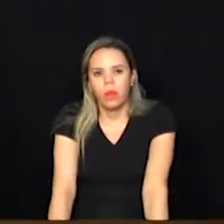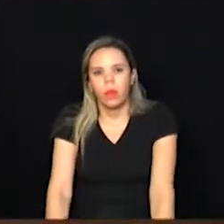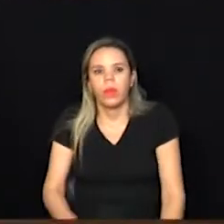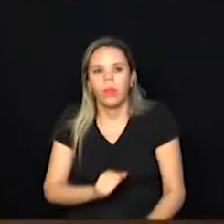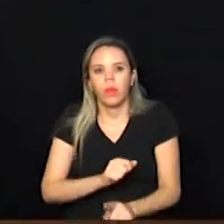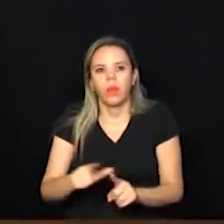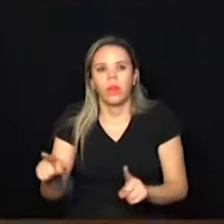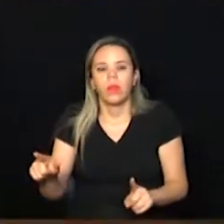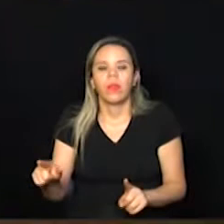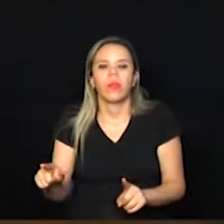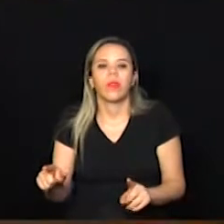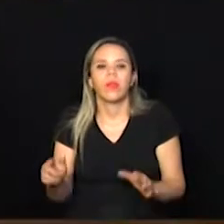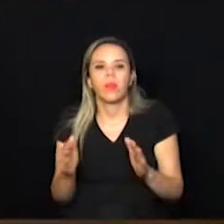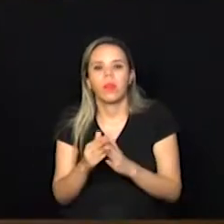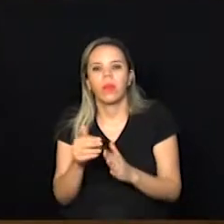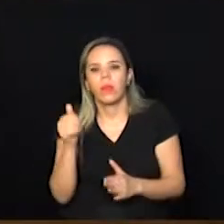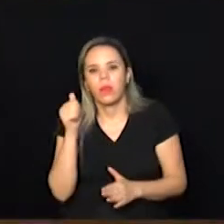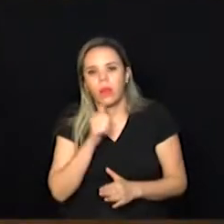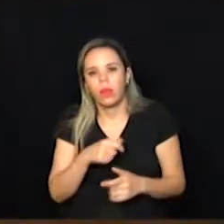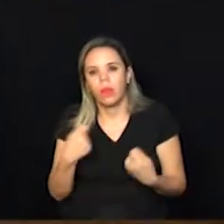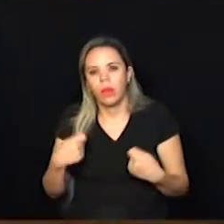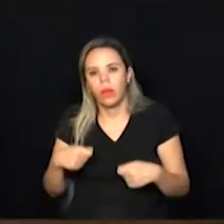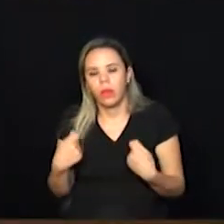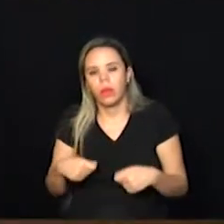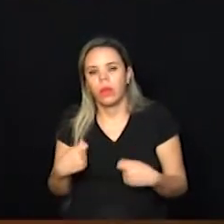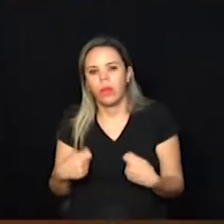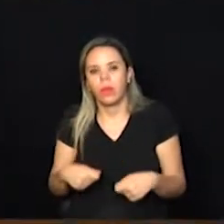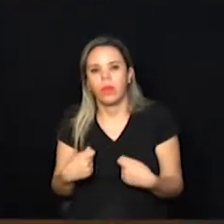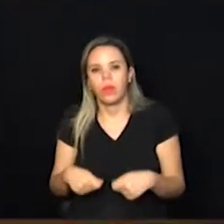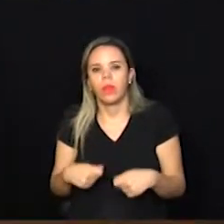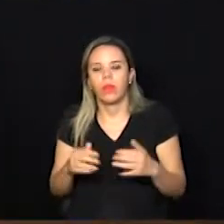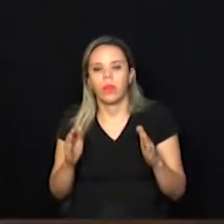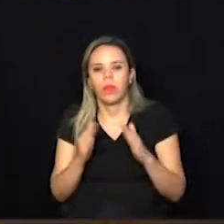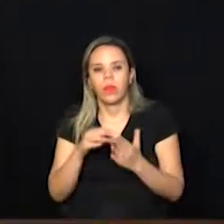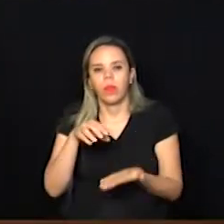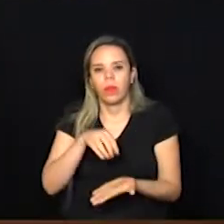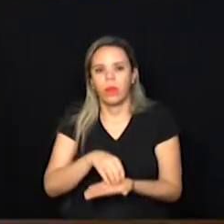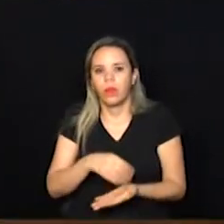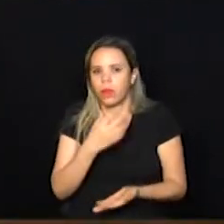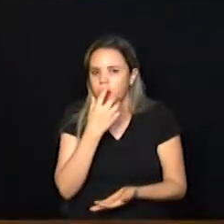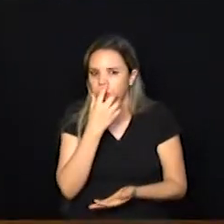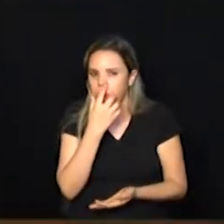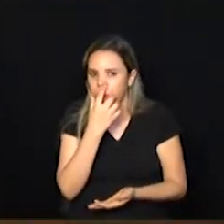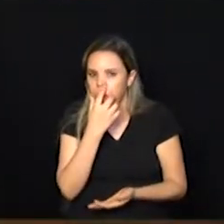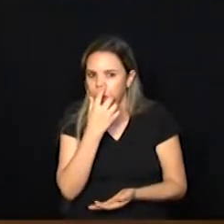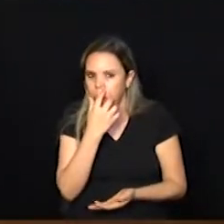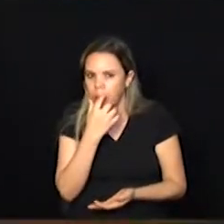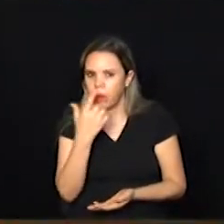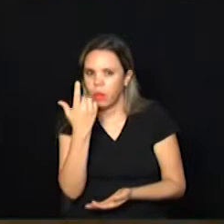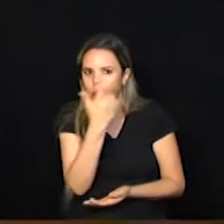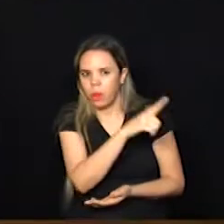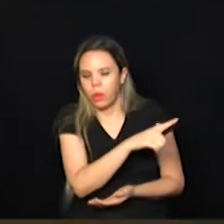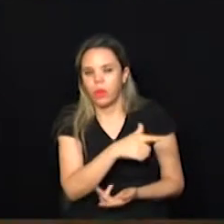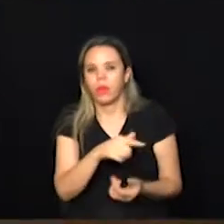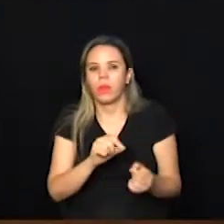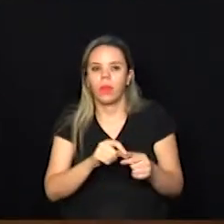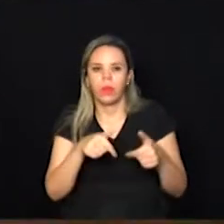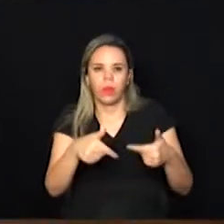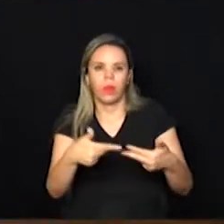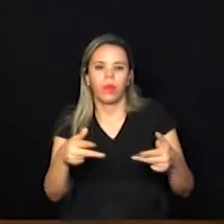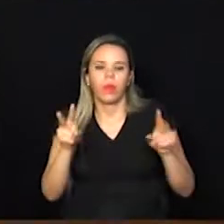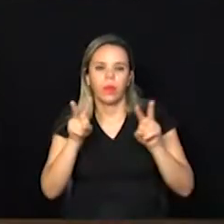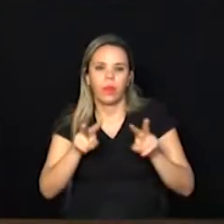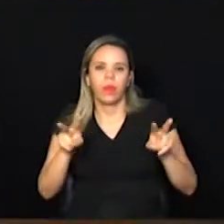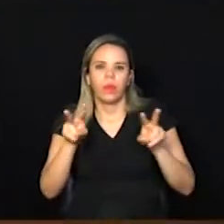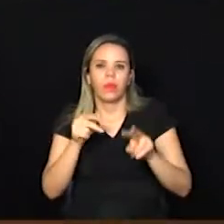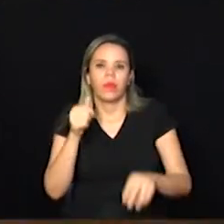social. Pronto. Para mulheres que não necessariamente estão abrigadas. É uma outra visão. É uma outra visão. Para